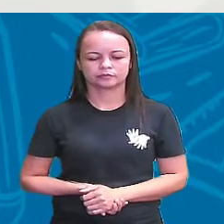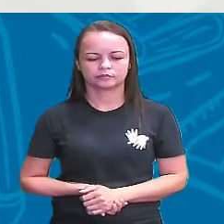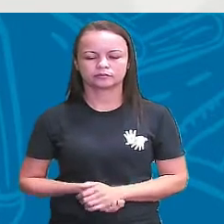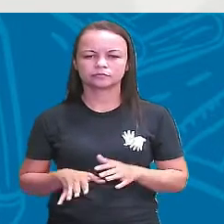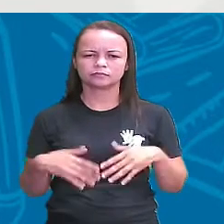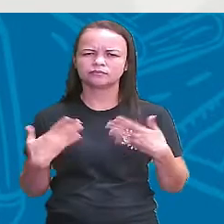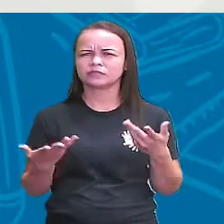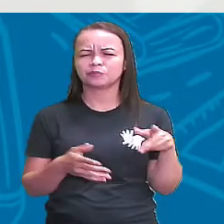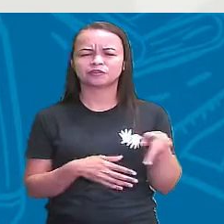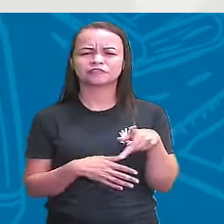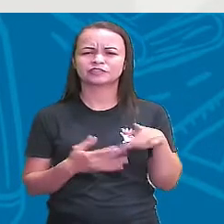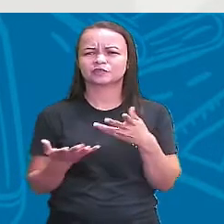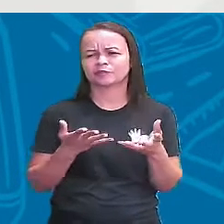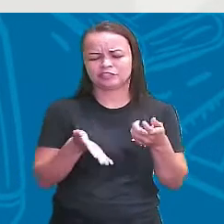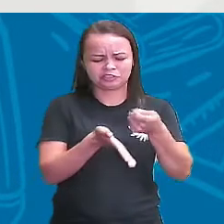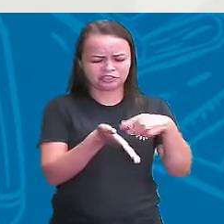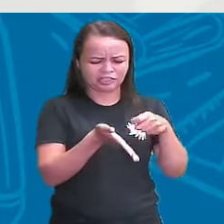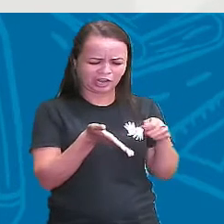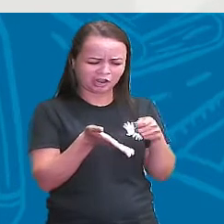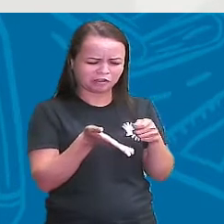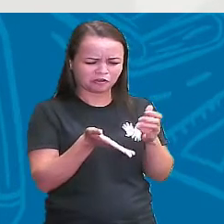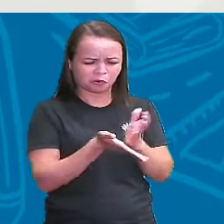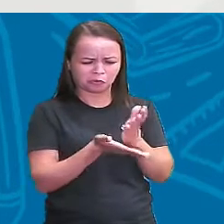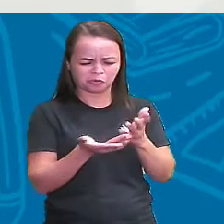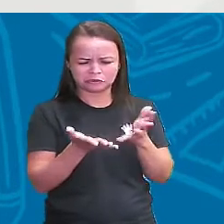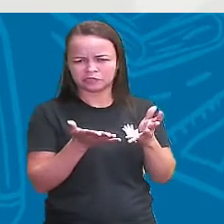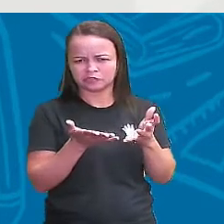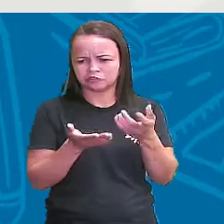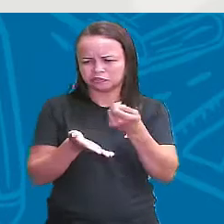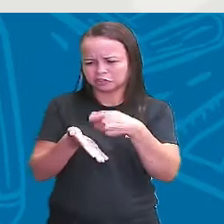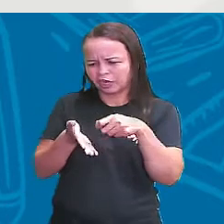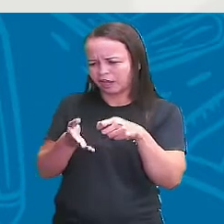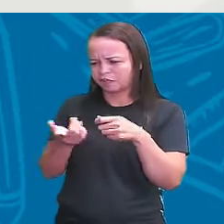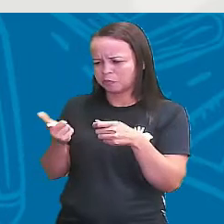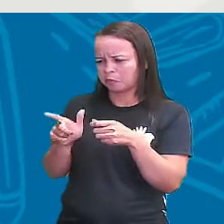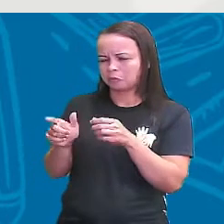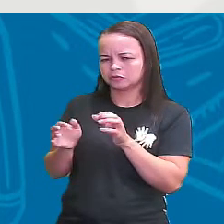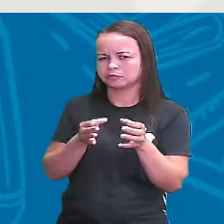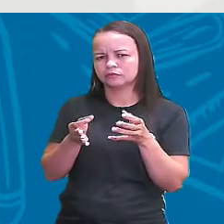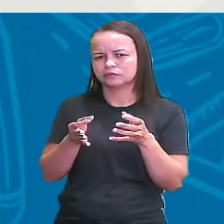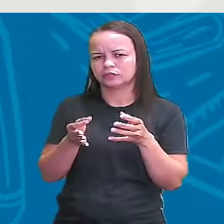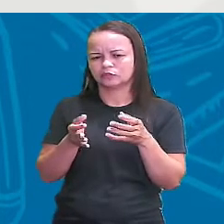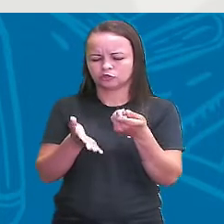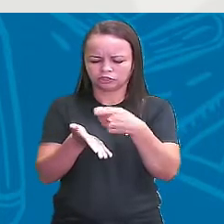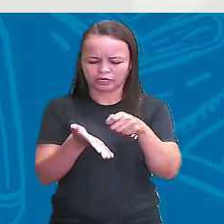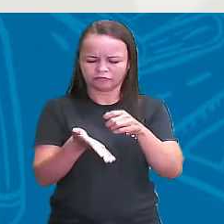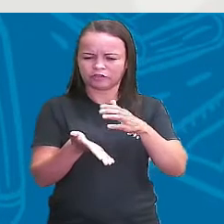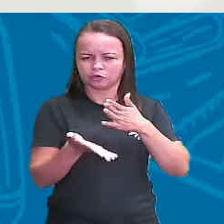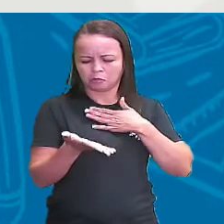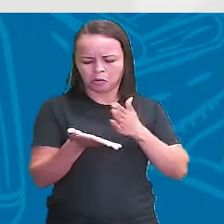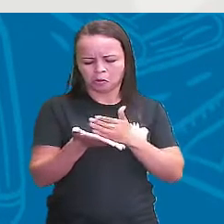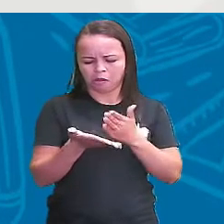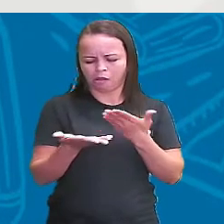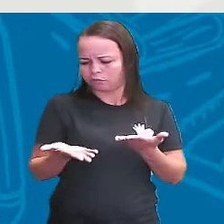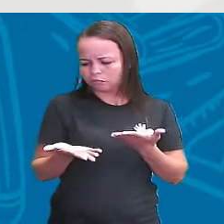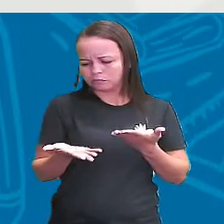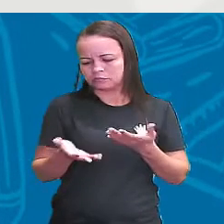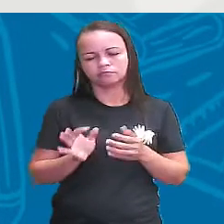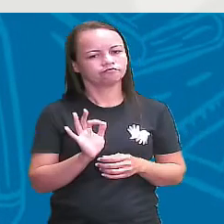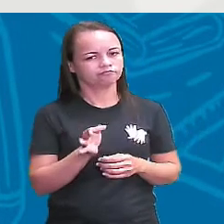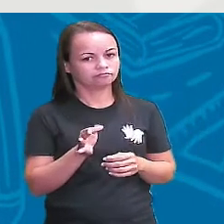mas nem sempre que a gente escreve alguma coisa, a gente escreve para alguém. Eu estou escrevendo no meu caderno, certo?